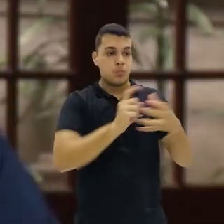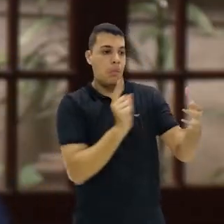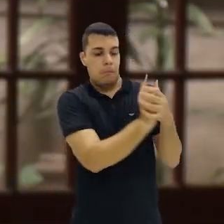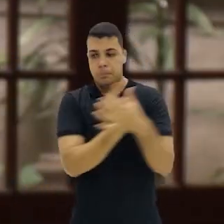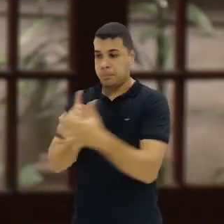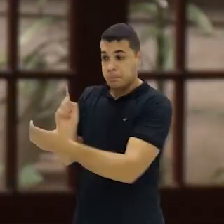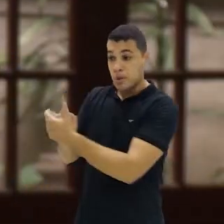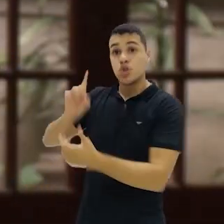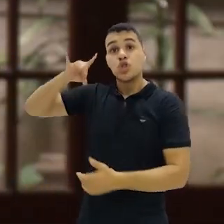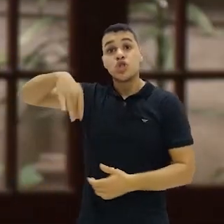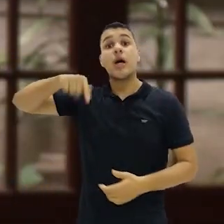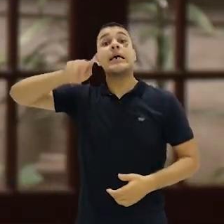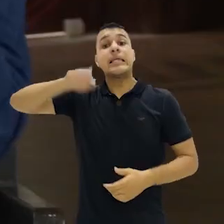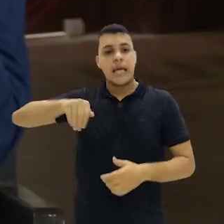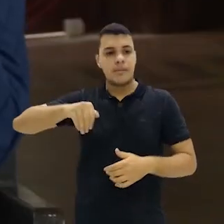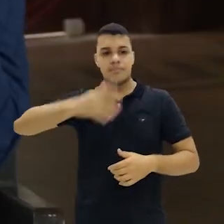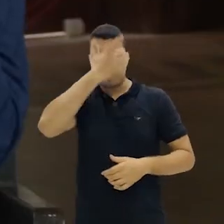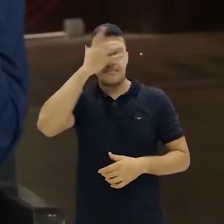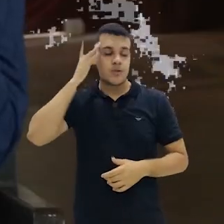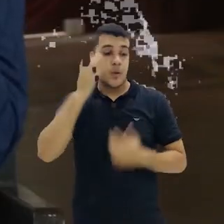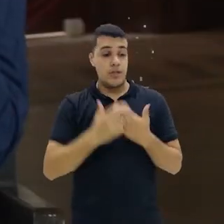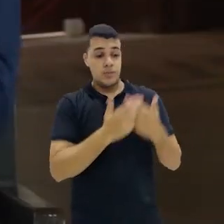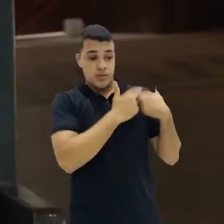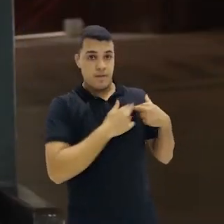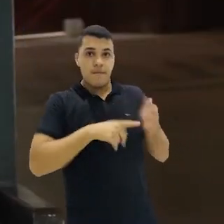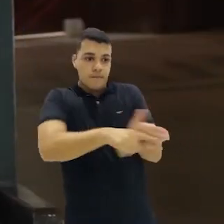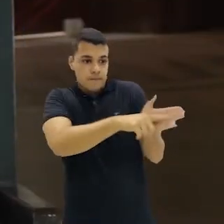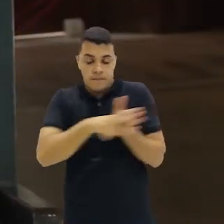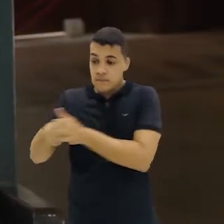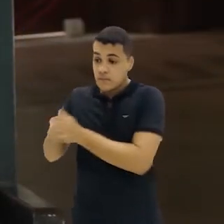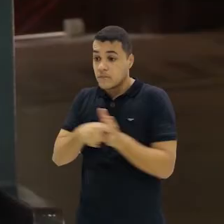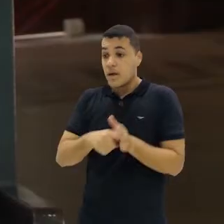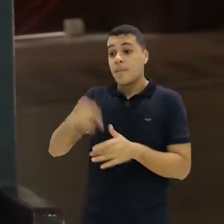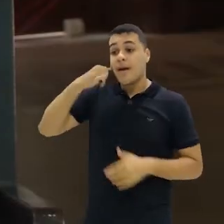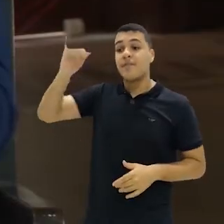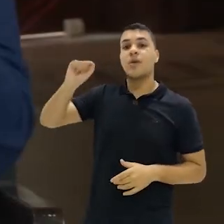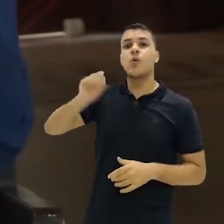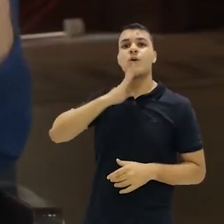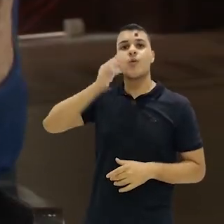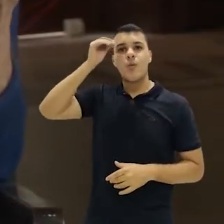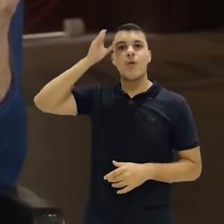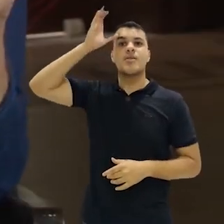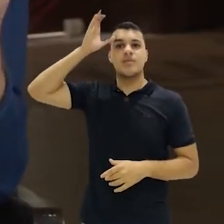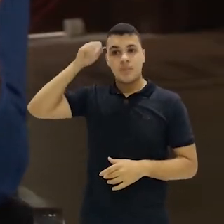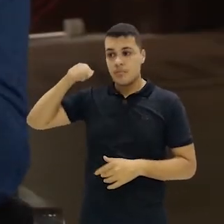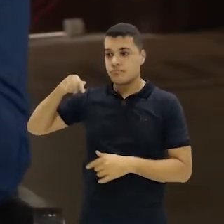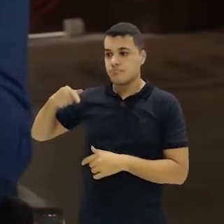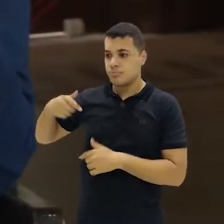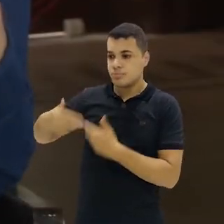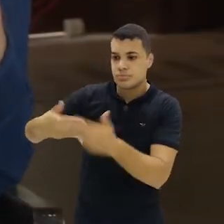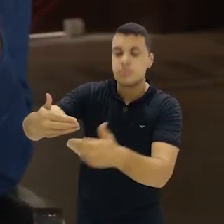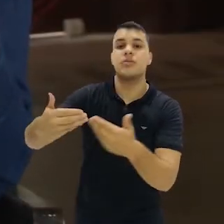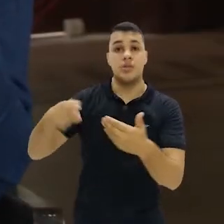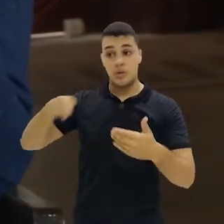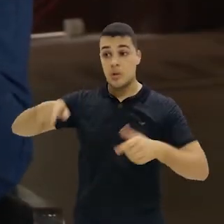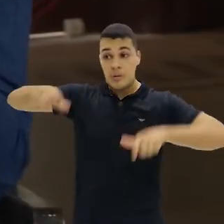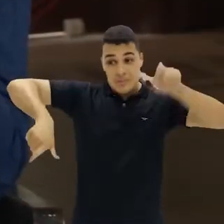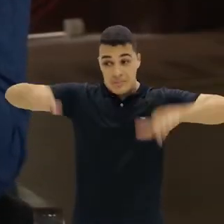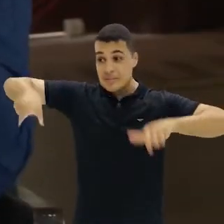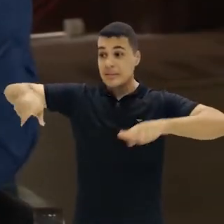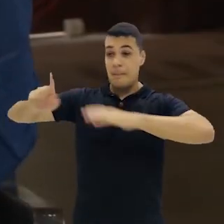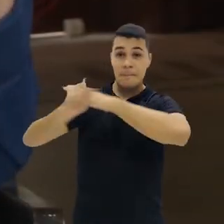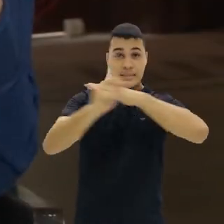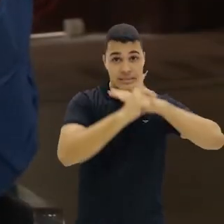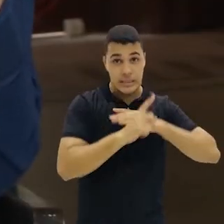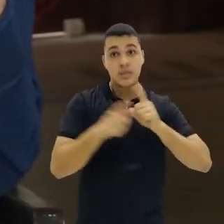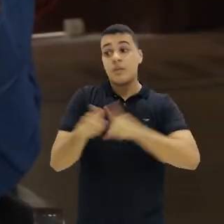não influencie na avaliação que os pacientes ou que os pesquisadores fazem do desfecho de saúde, sobretudo em desfechos que